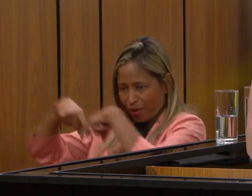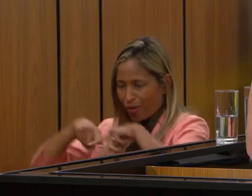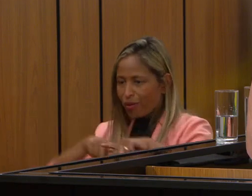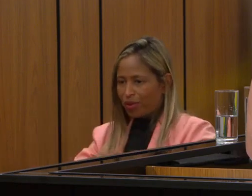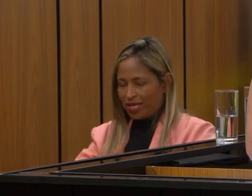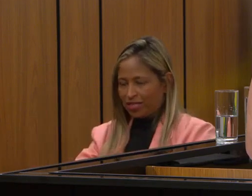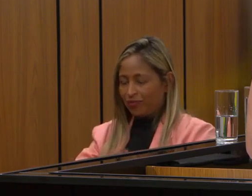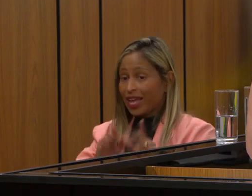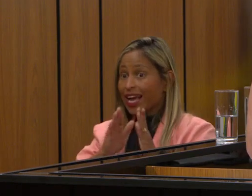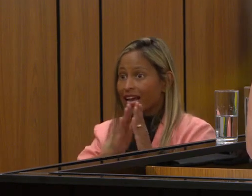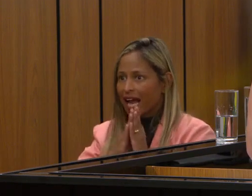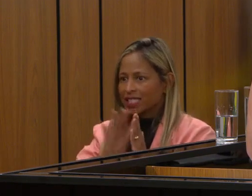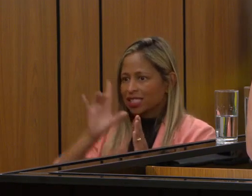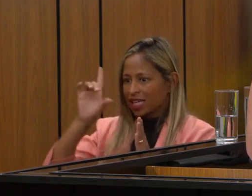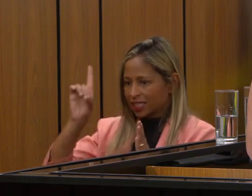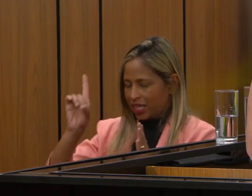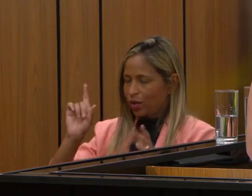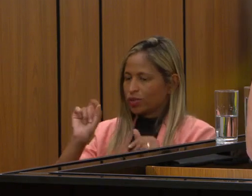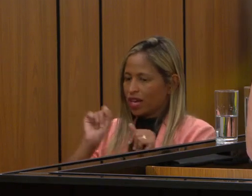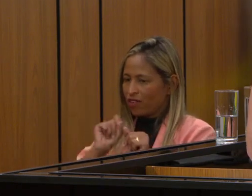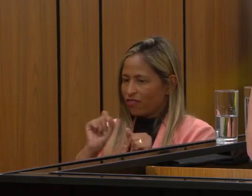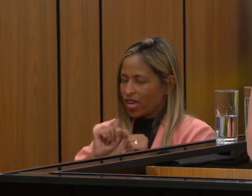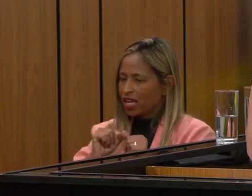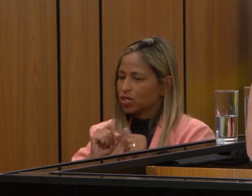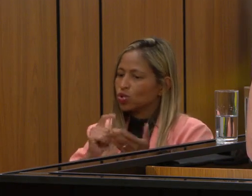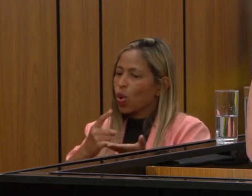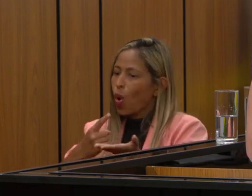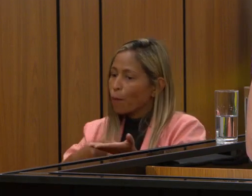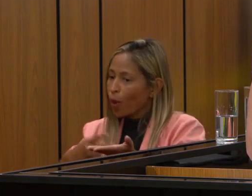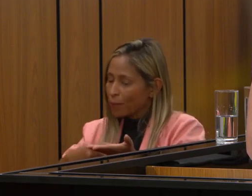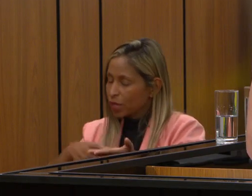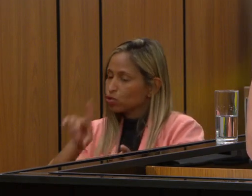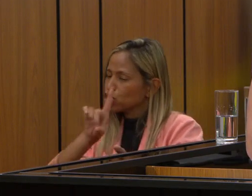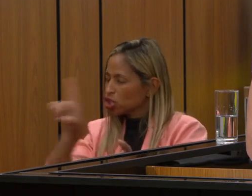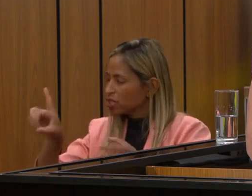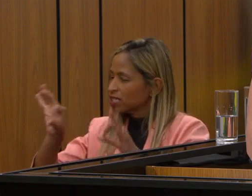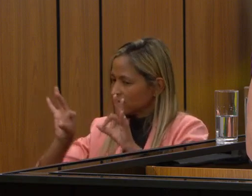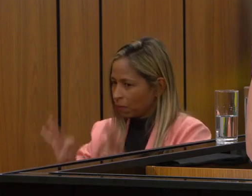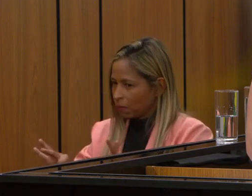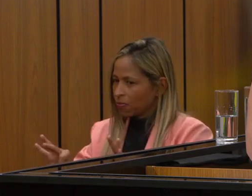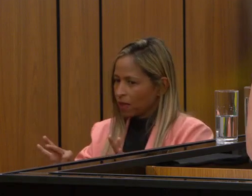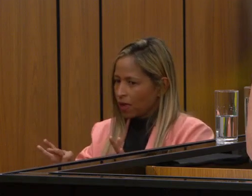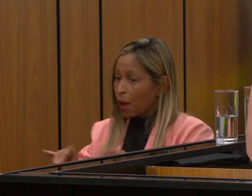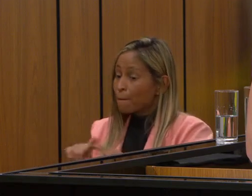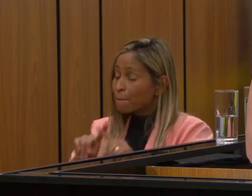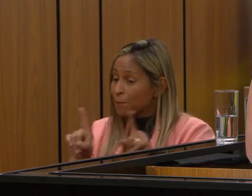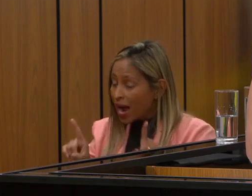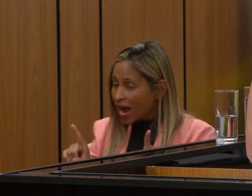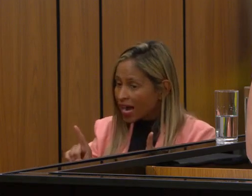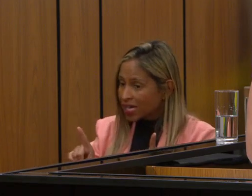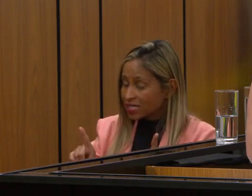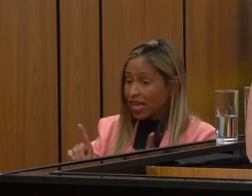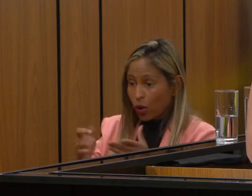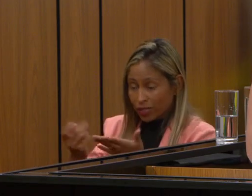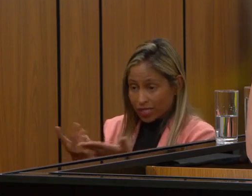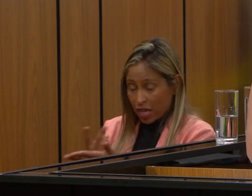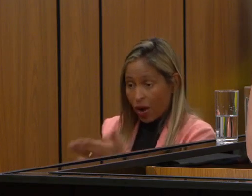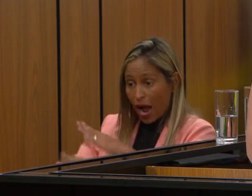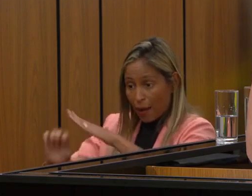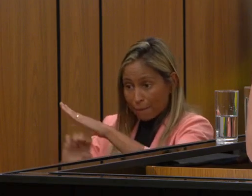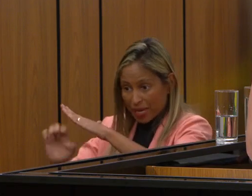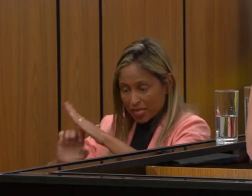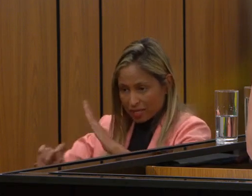Graças a Deus eu mantenho meus compromissos em dia mas assim que foi decretada